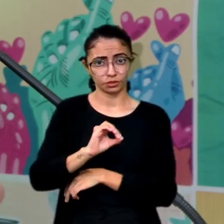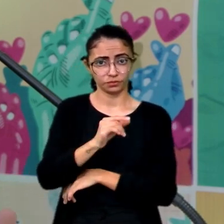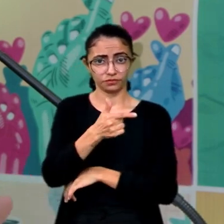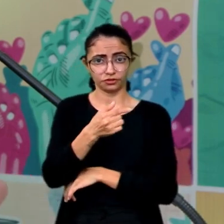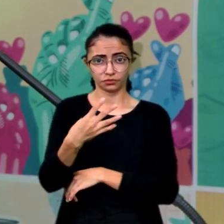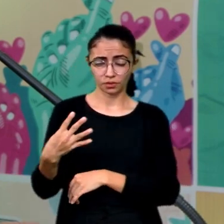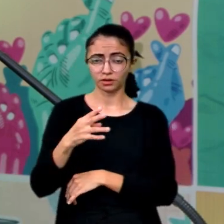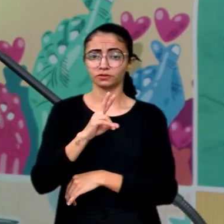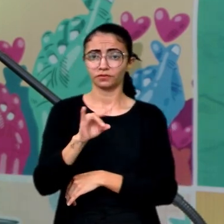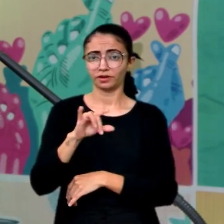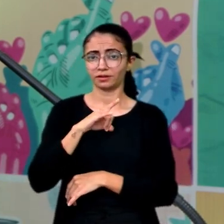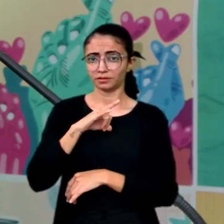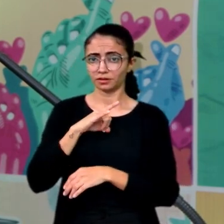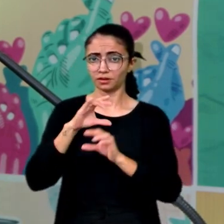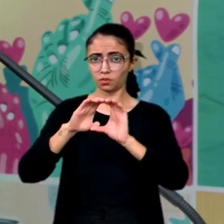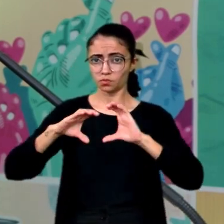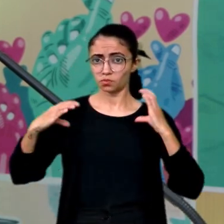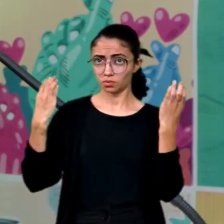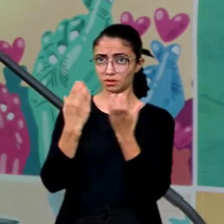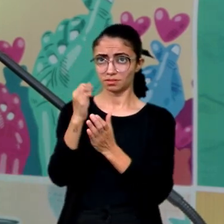Lixo Zero. Isso.